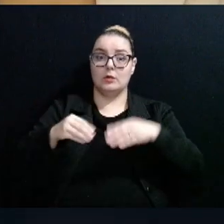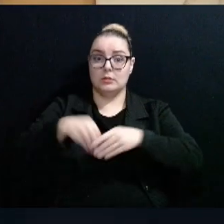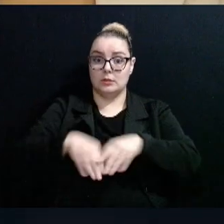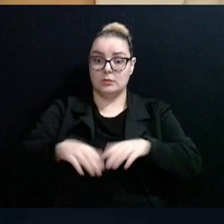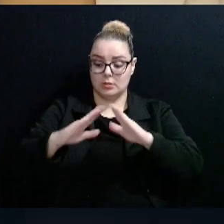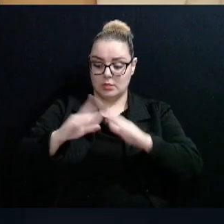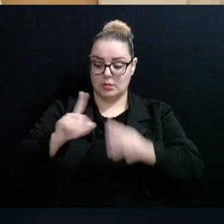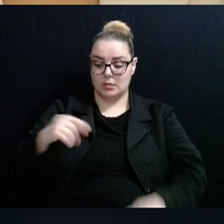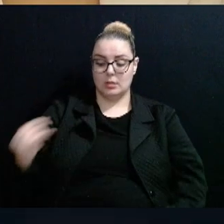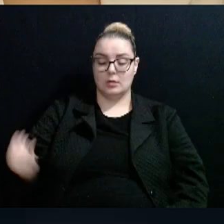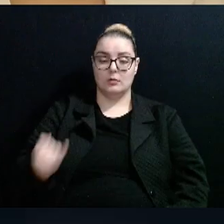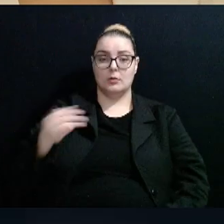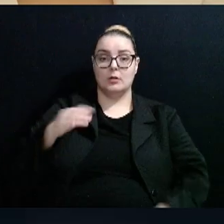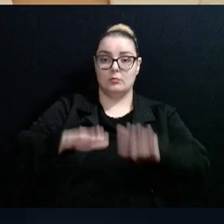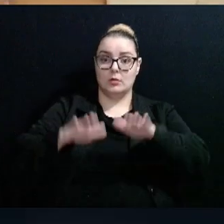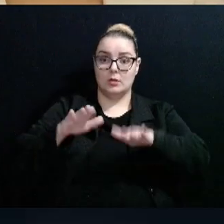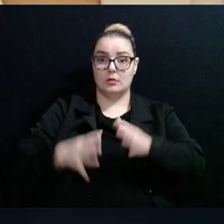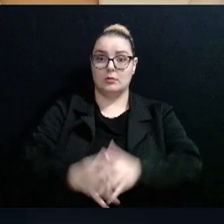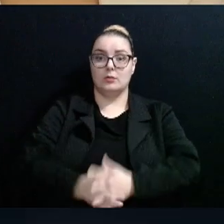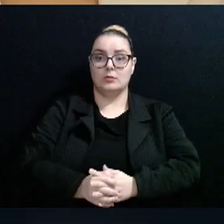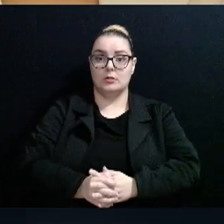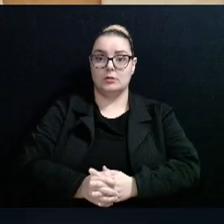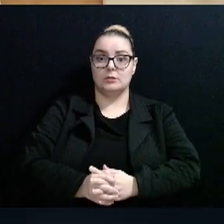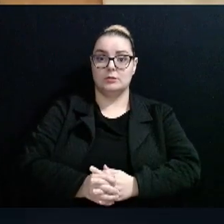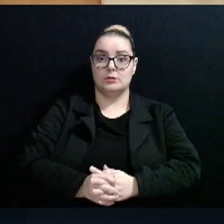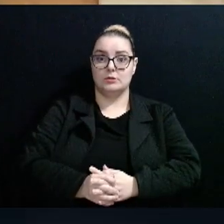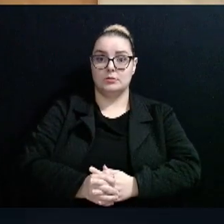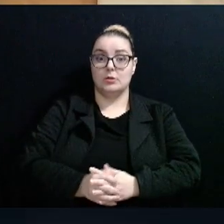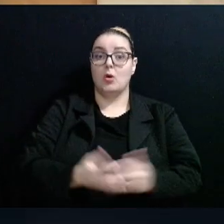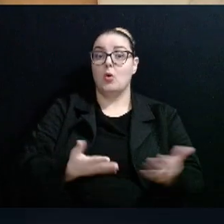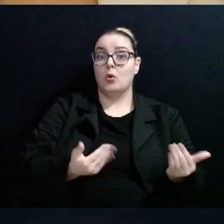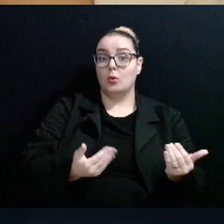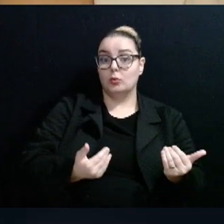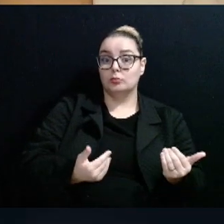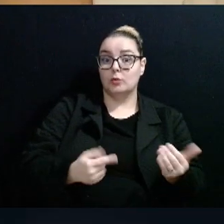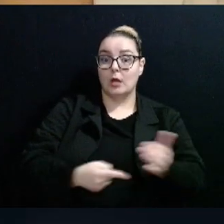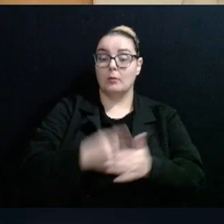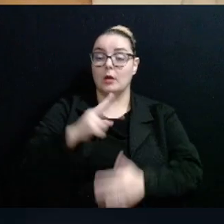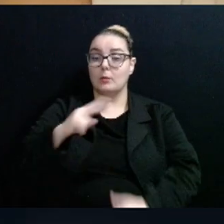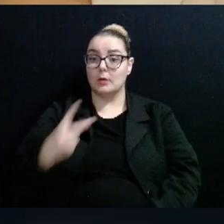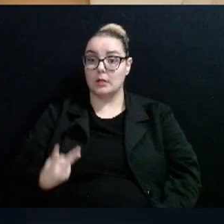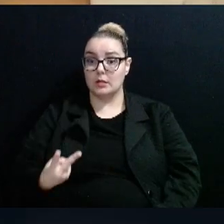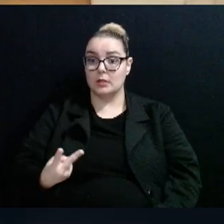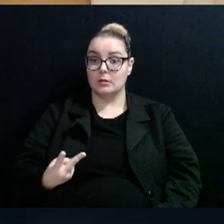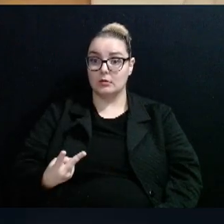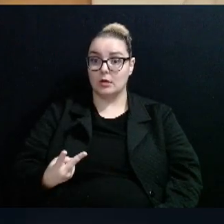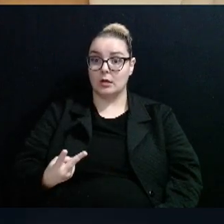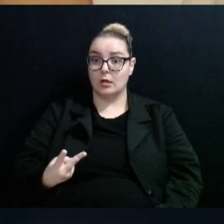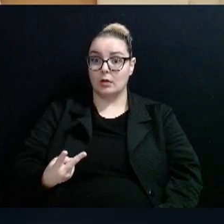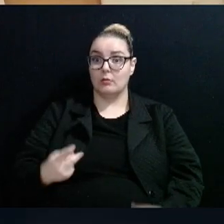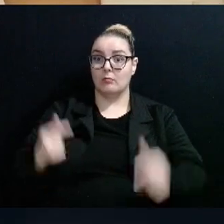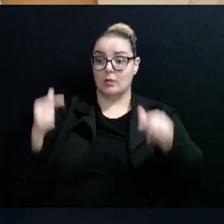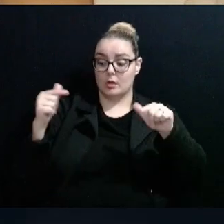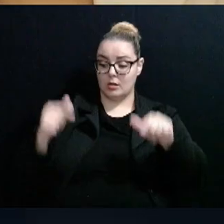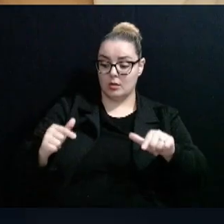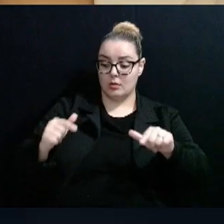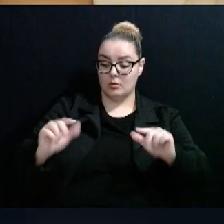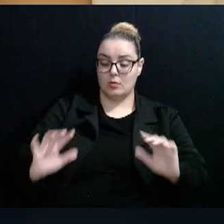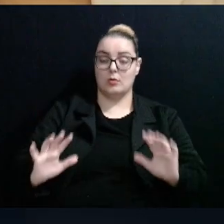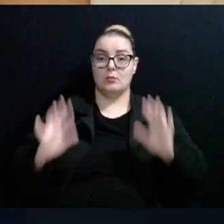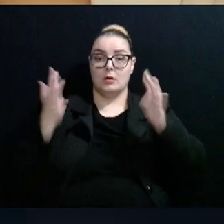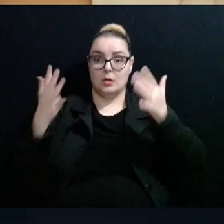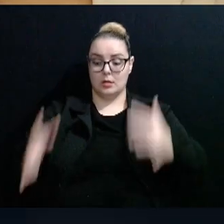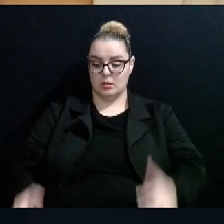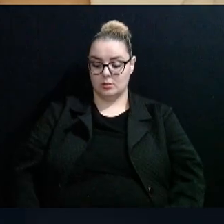repente, o jovem ele está saindo pela primeira vez para um ambiente festivo, e é a primeira vez que